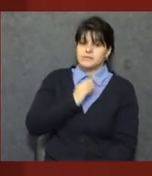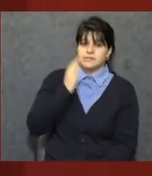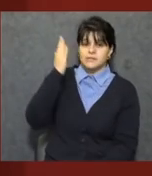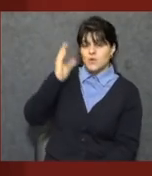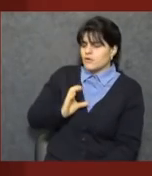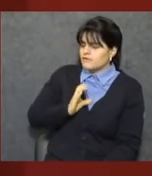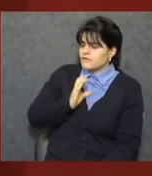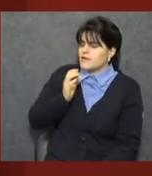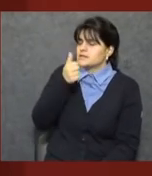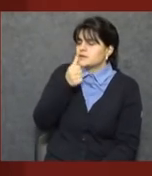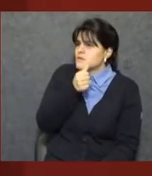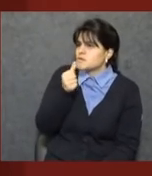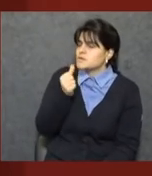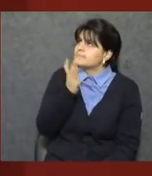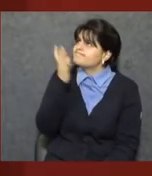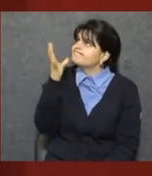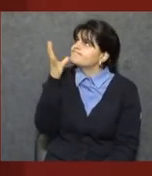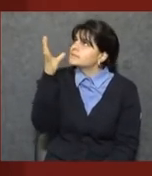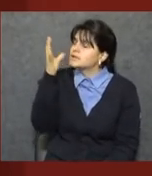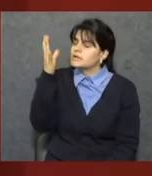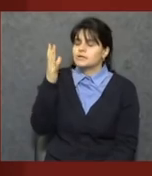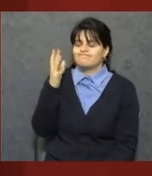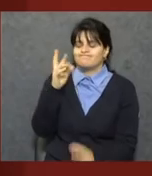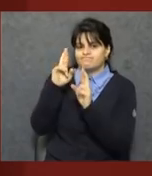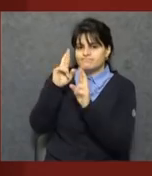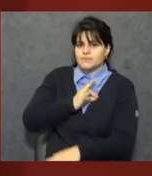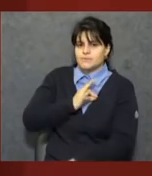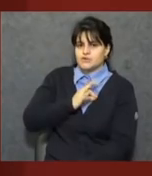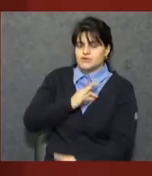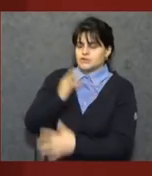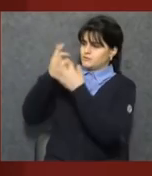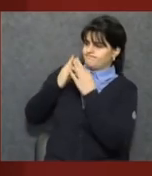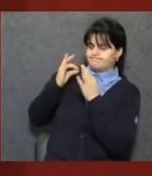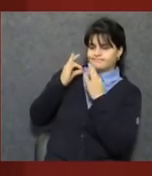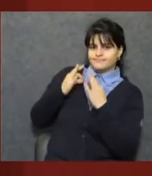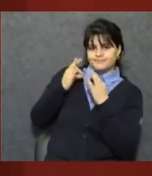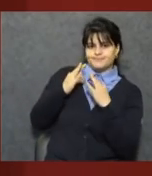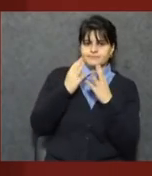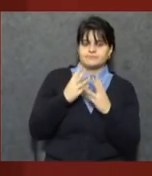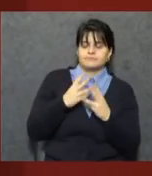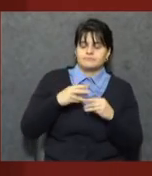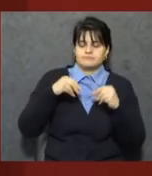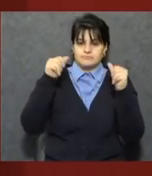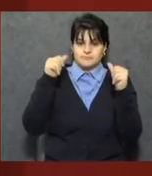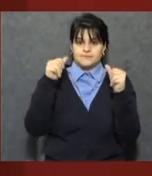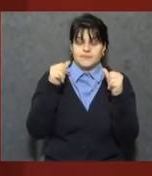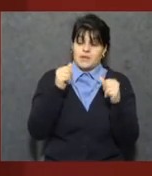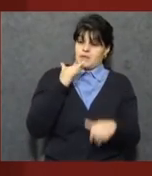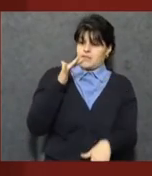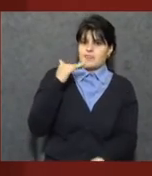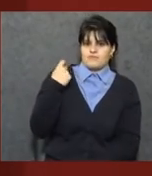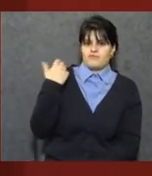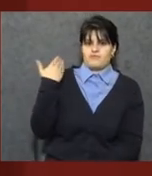dores, certos de que o Senhor nos aliviará, como acabámos de cantar. Com esta